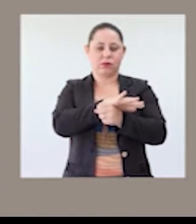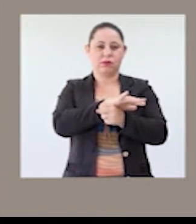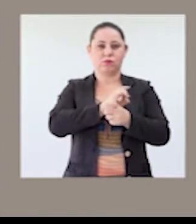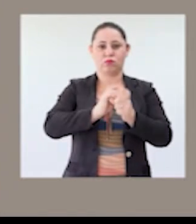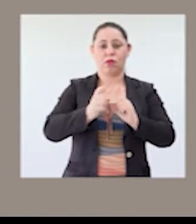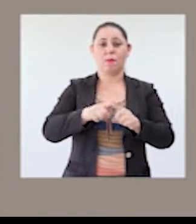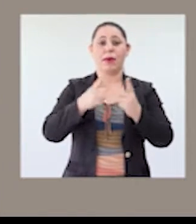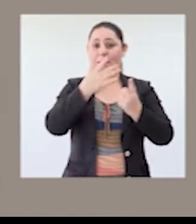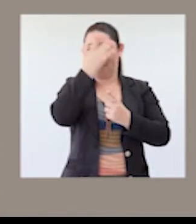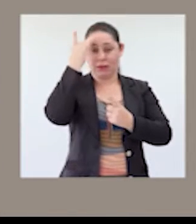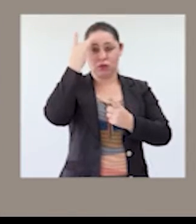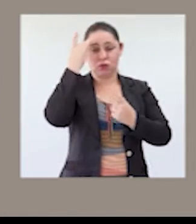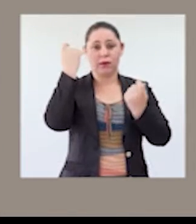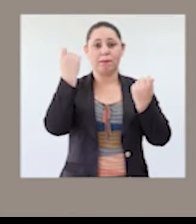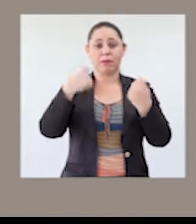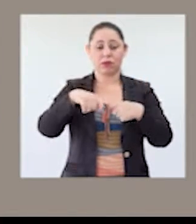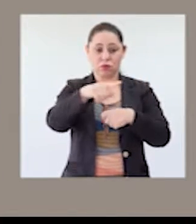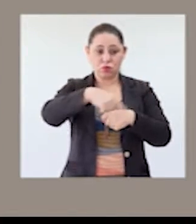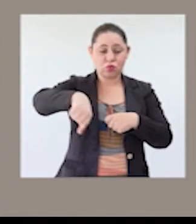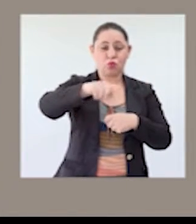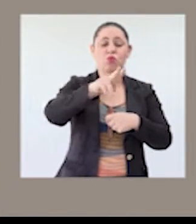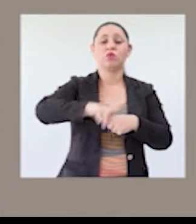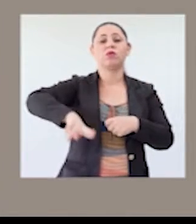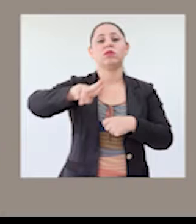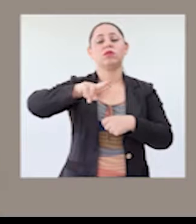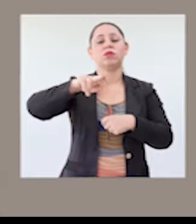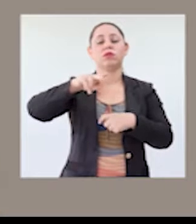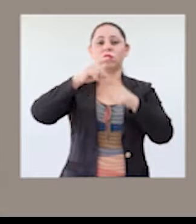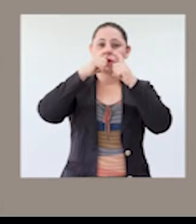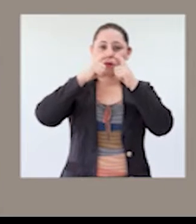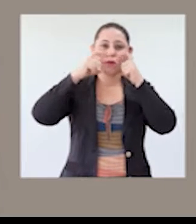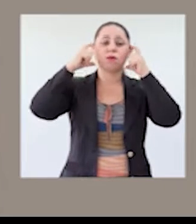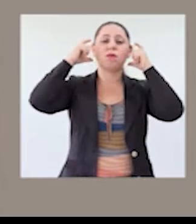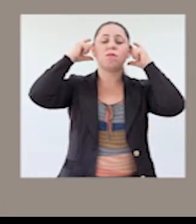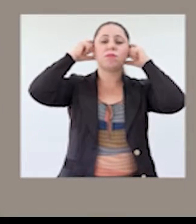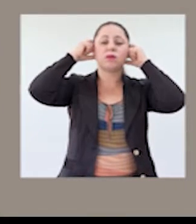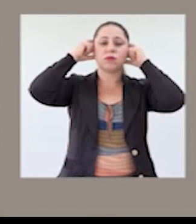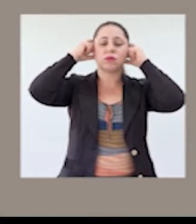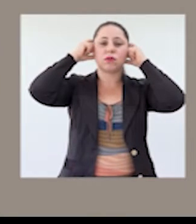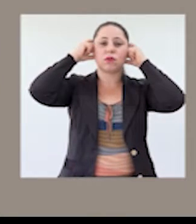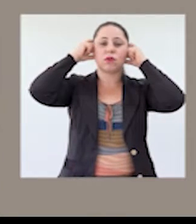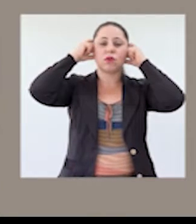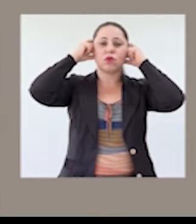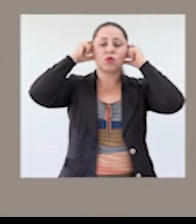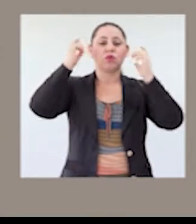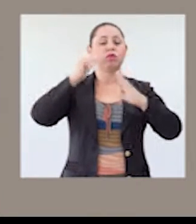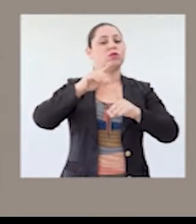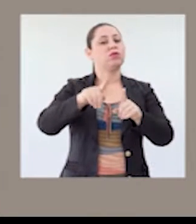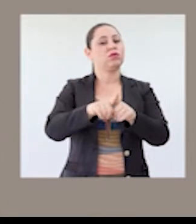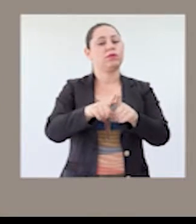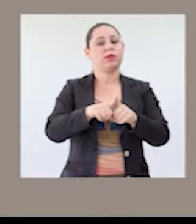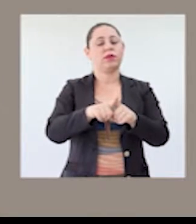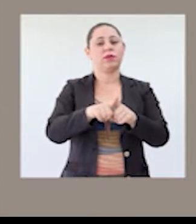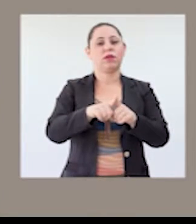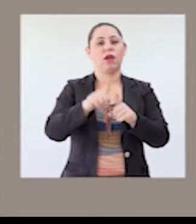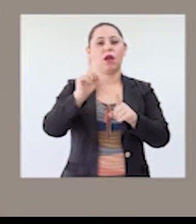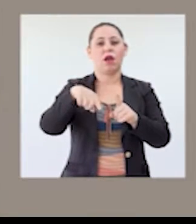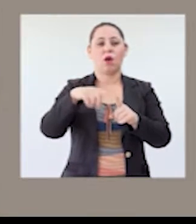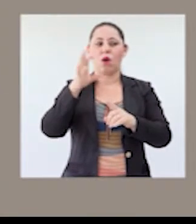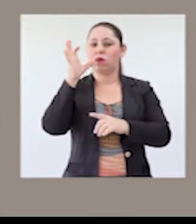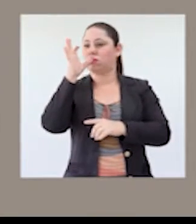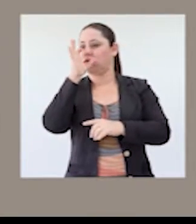se reunir. Porém, as pessoas ali presentes deverão estar usando máscara que tampe a boca e o nariz, as pessoas